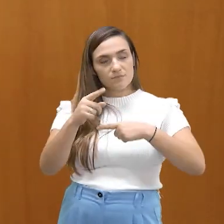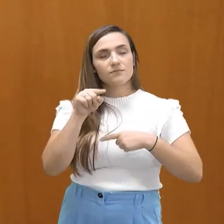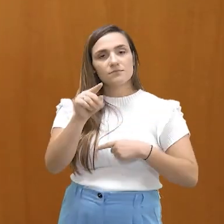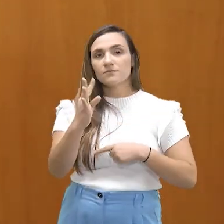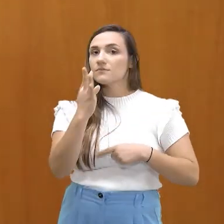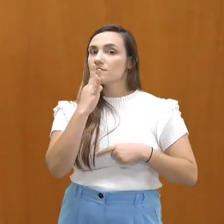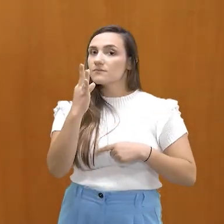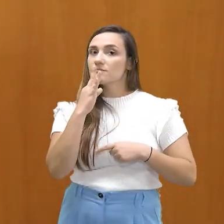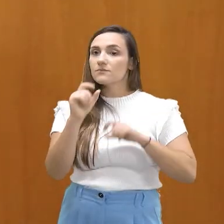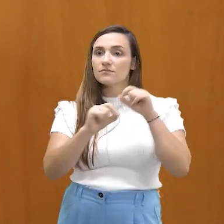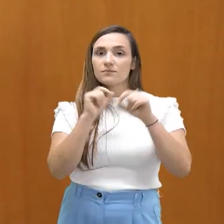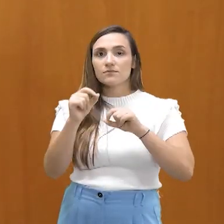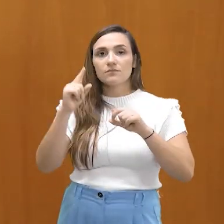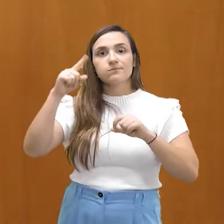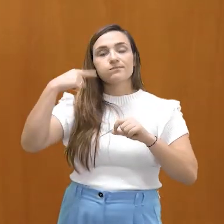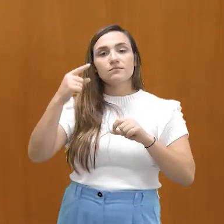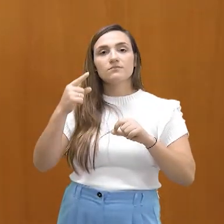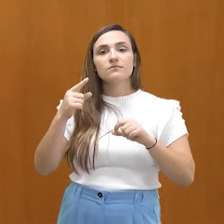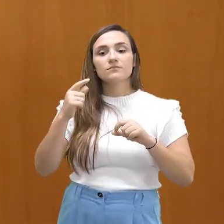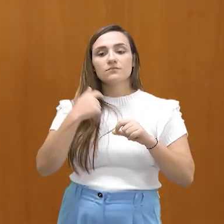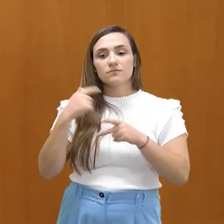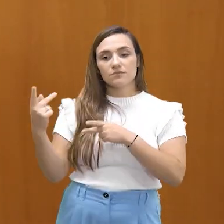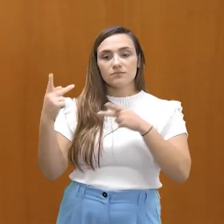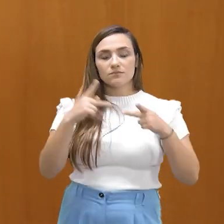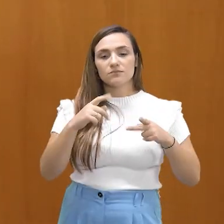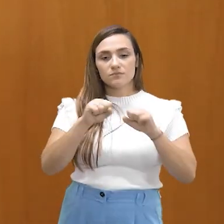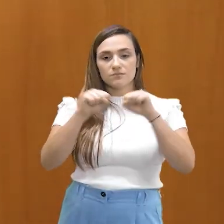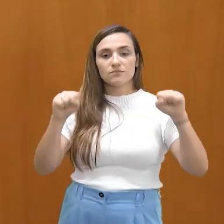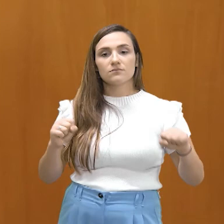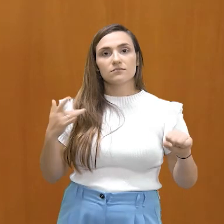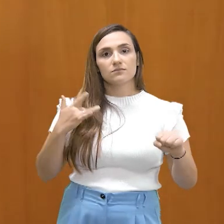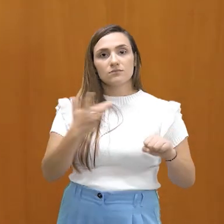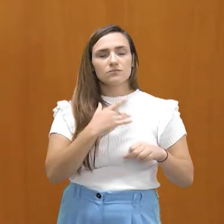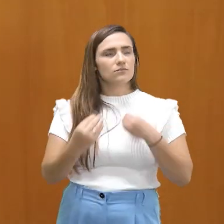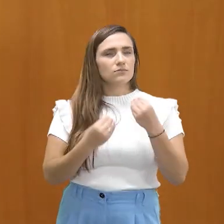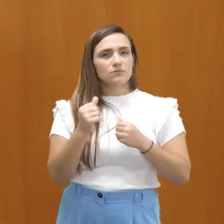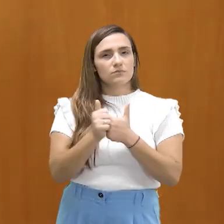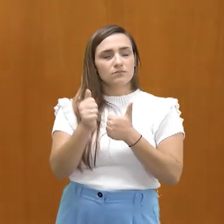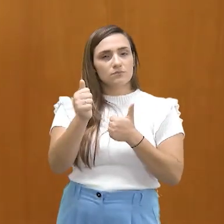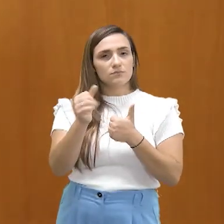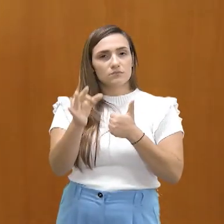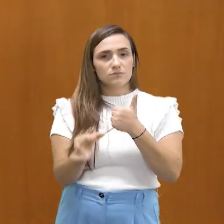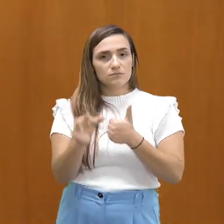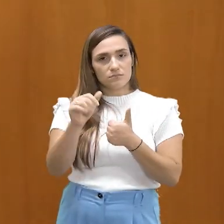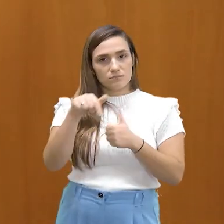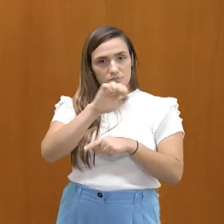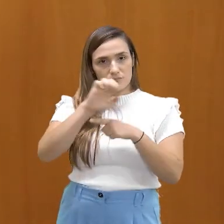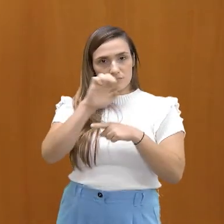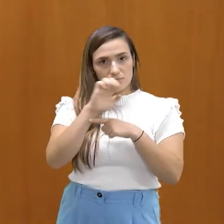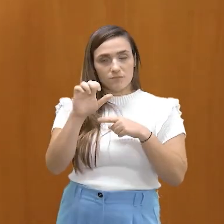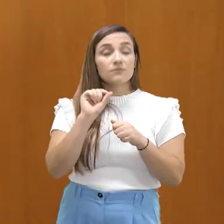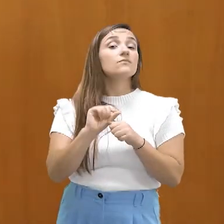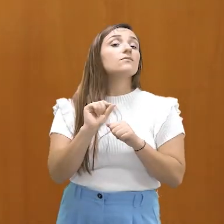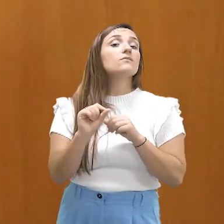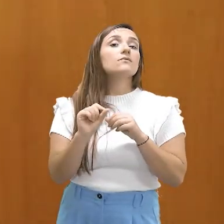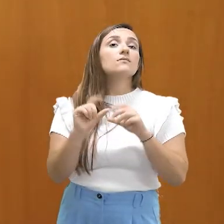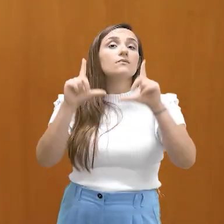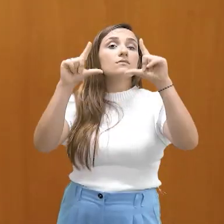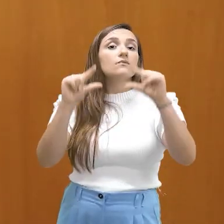por aqui. E na próxima edição estará no mérito da questão o sistema de saúde e o que o Tribunal de Justiça do